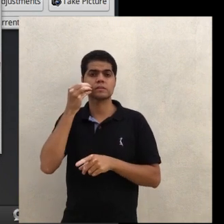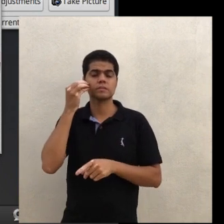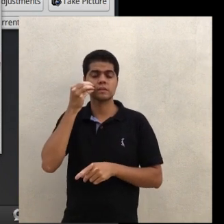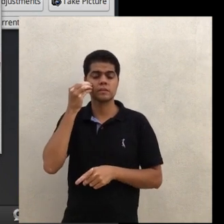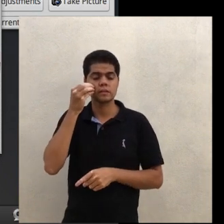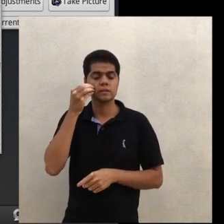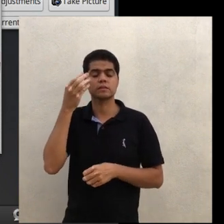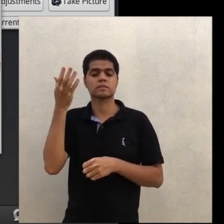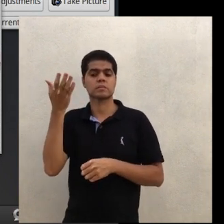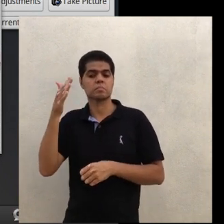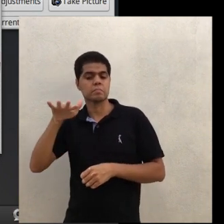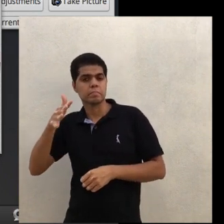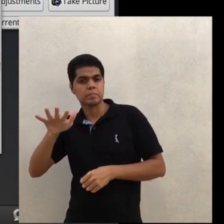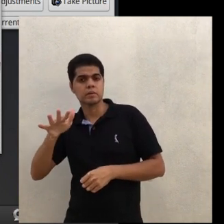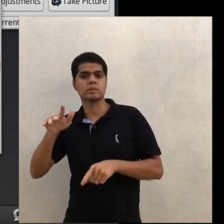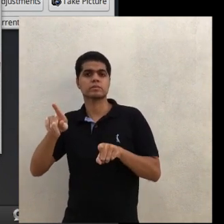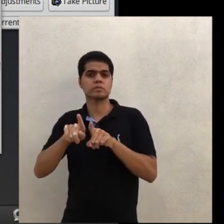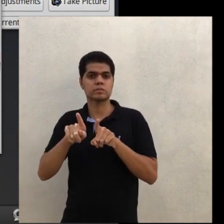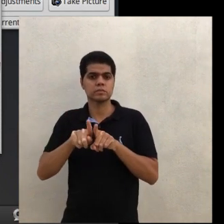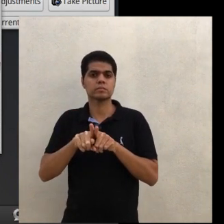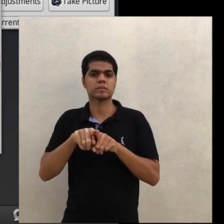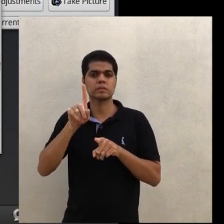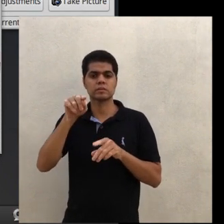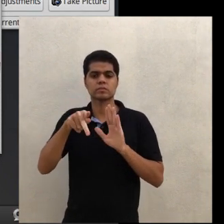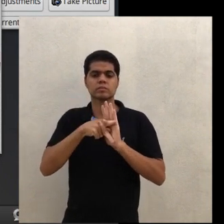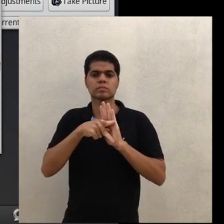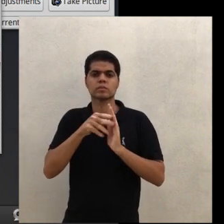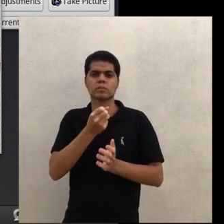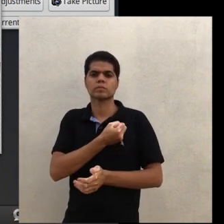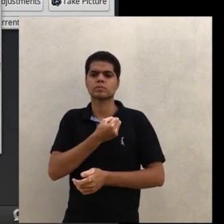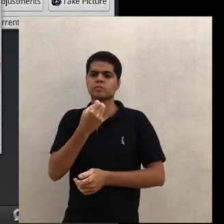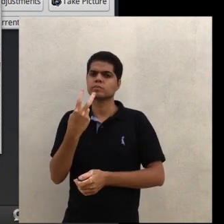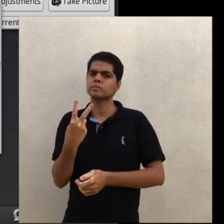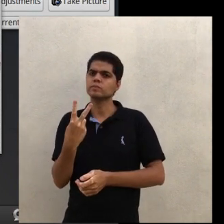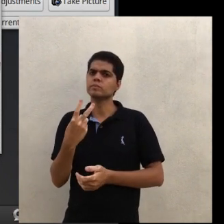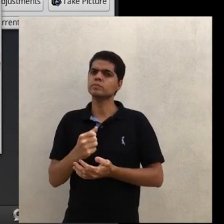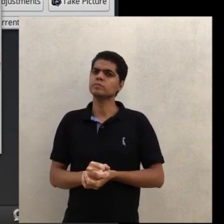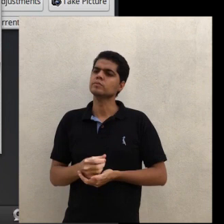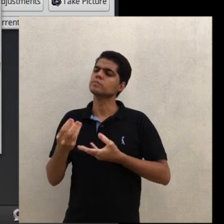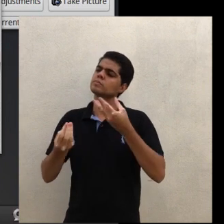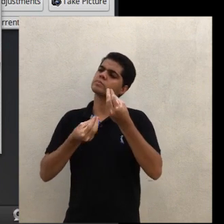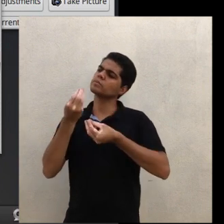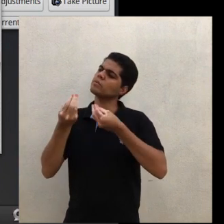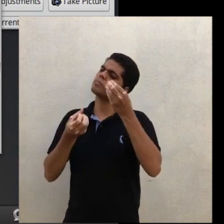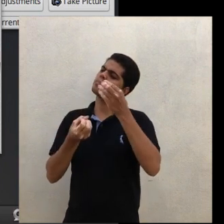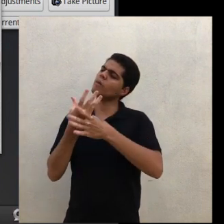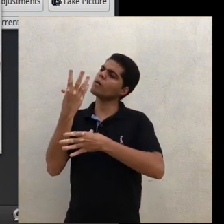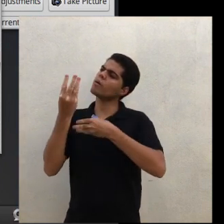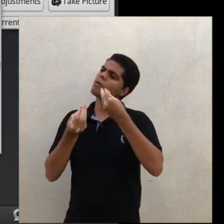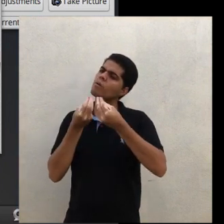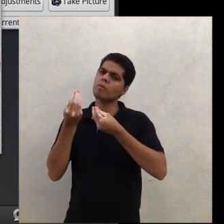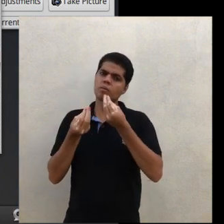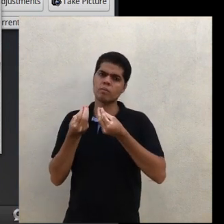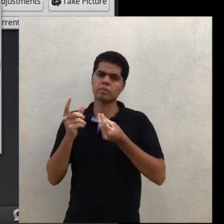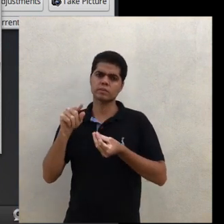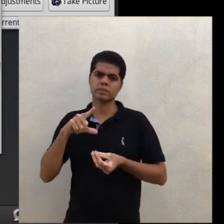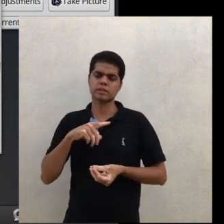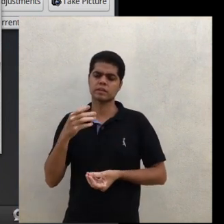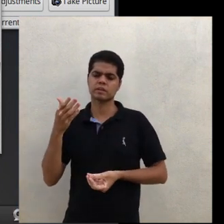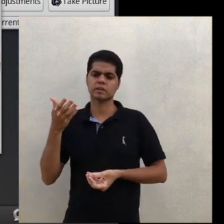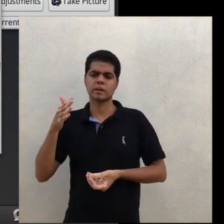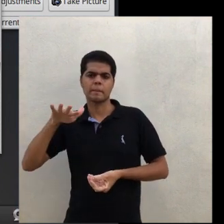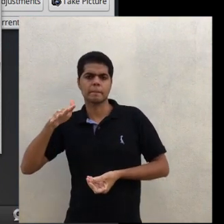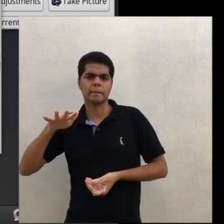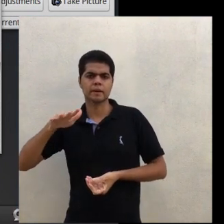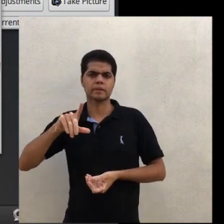como que eu construí esse conjunto lá no software? Média, coordenada 0, 0, está aqui.